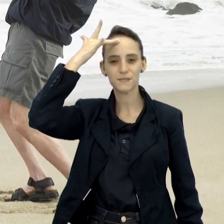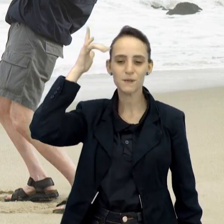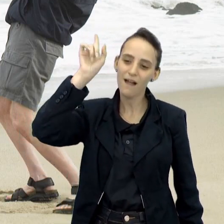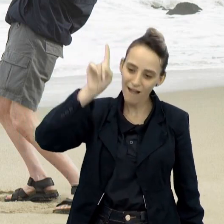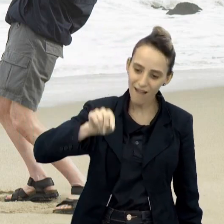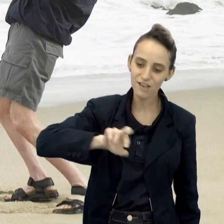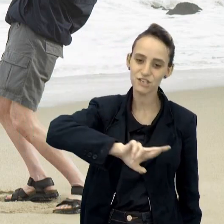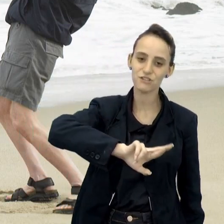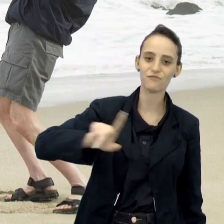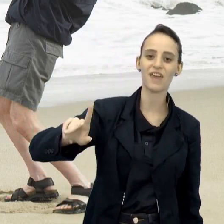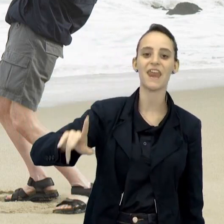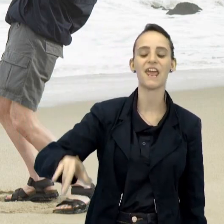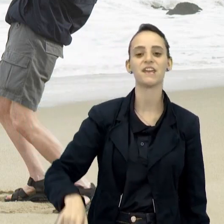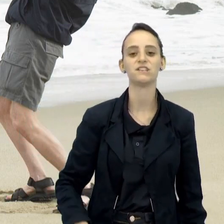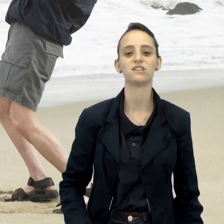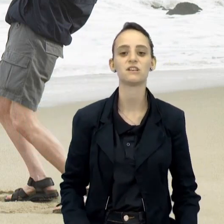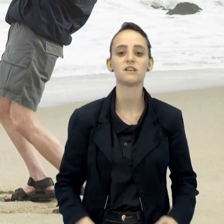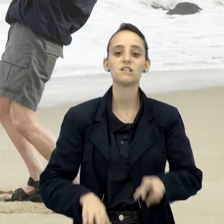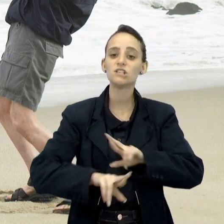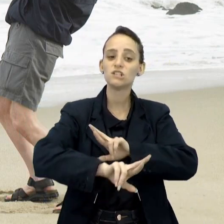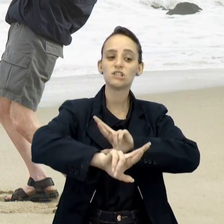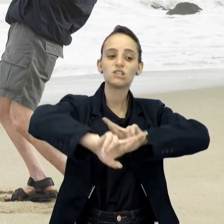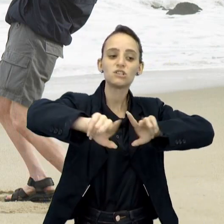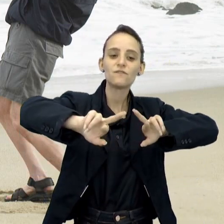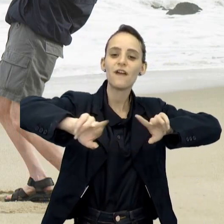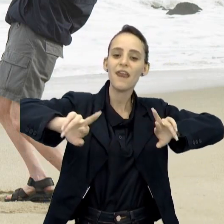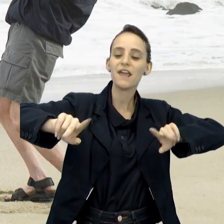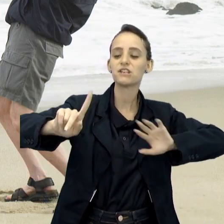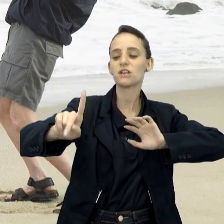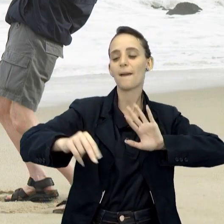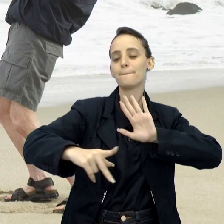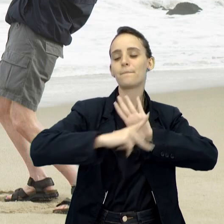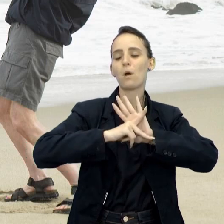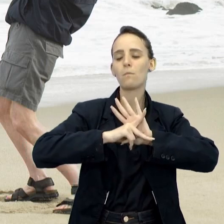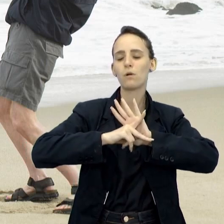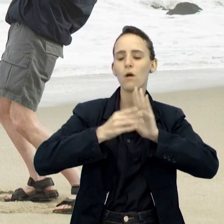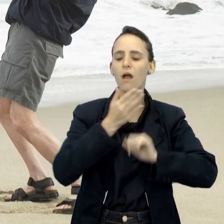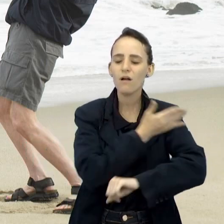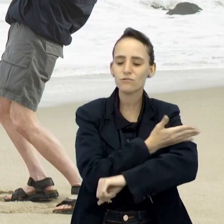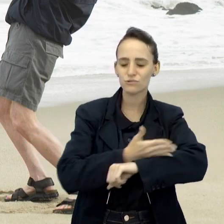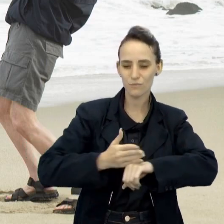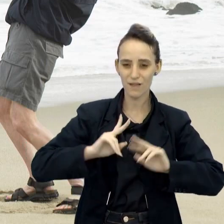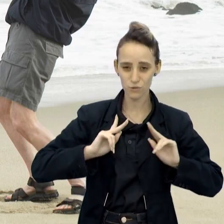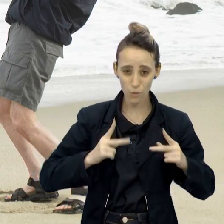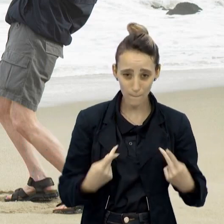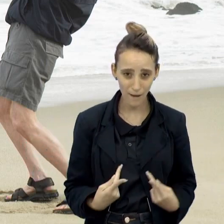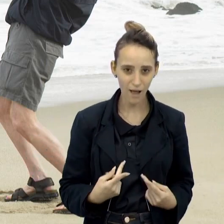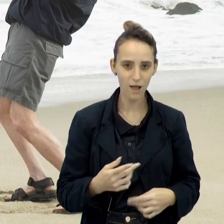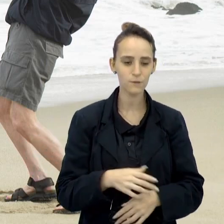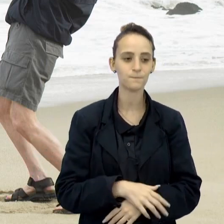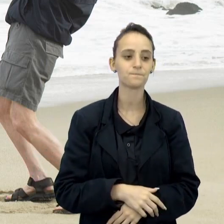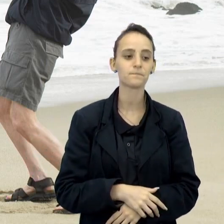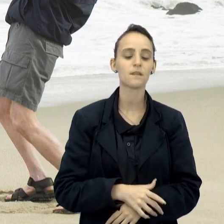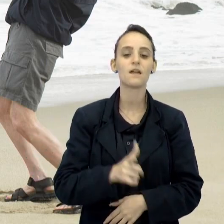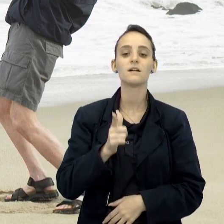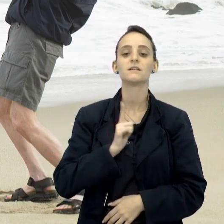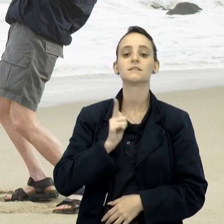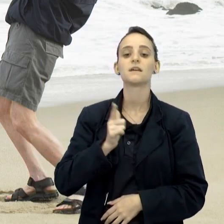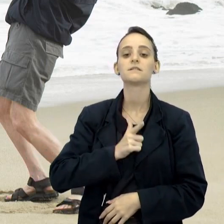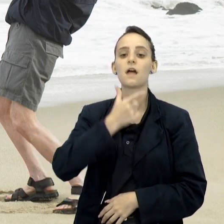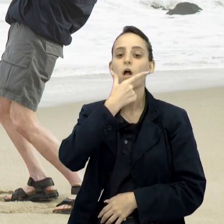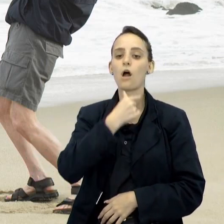diferença é a grande riqueza de todos os seres humanos. O antropólogo, nós falamos disso na aula